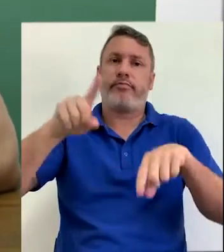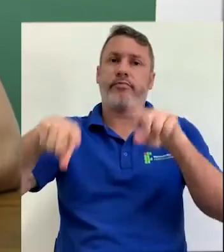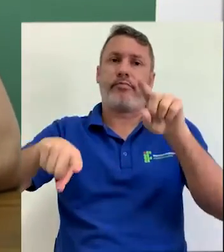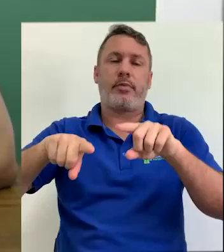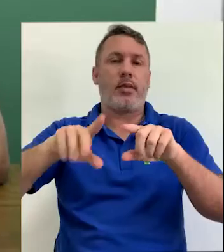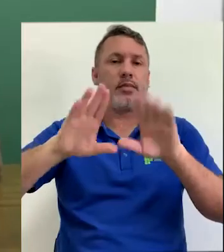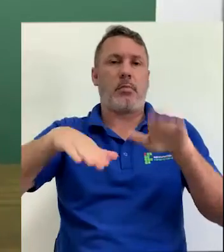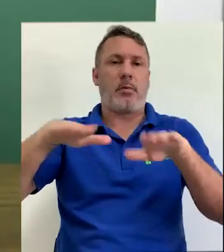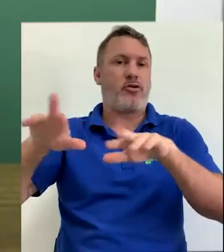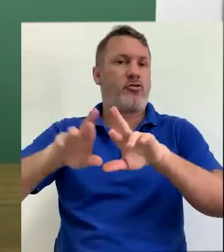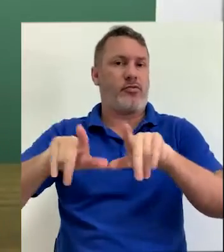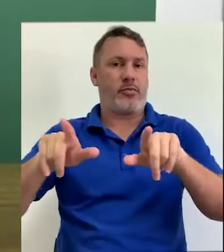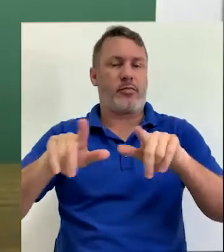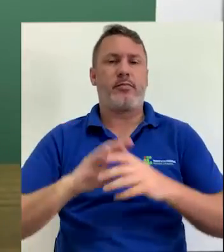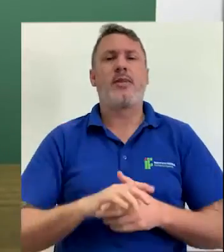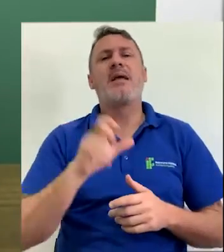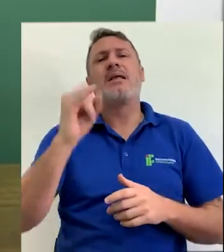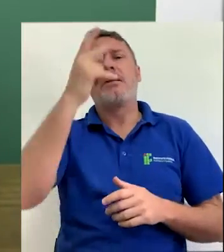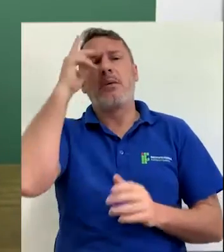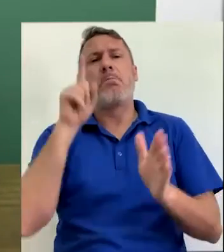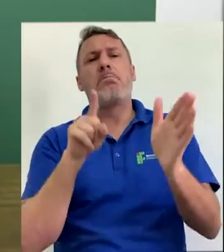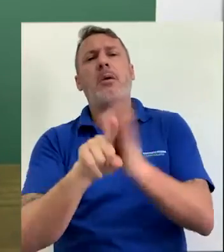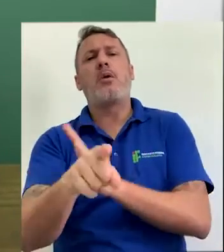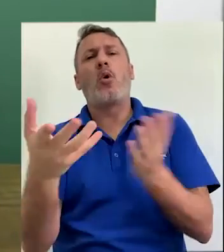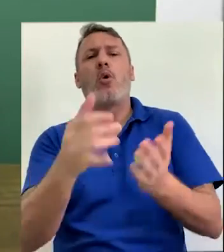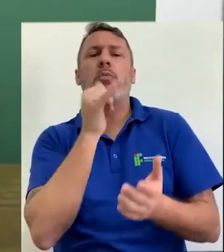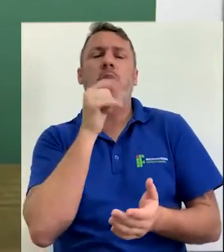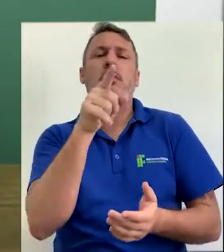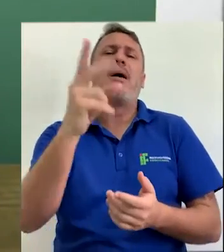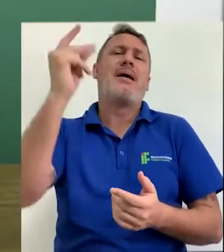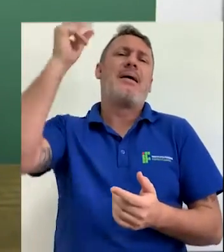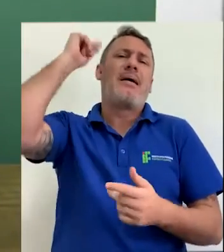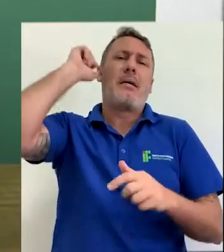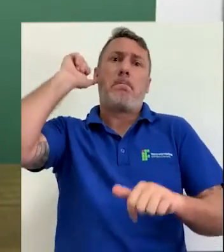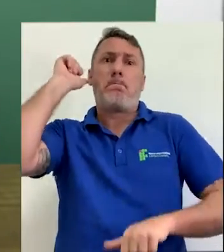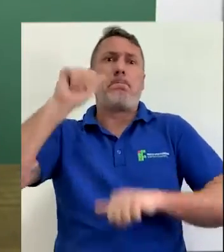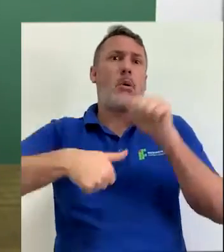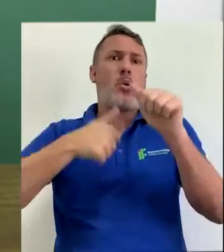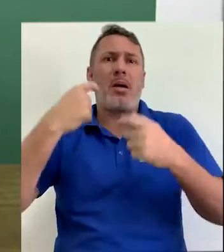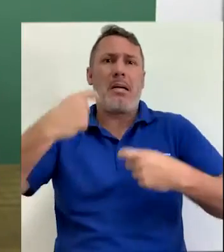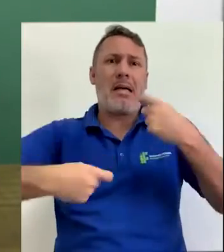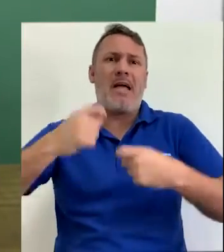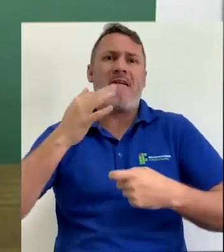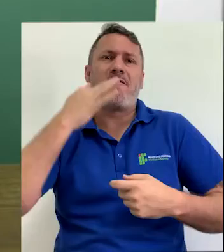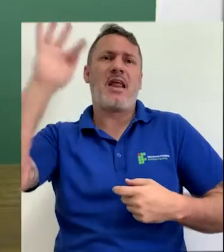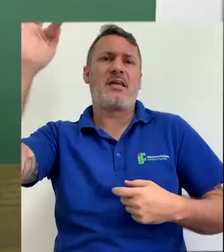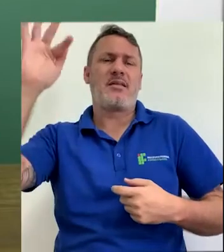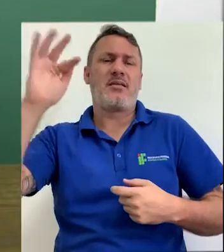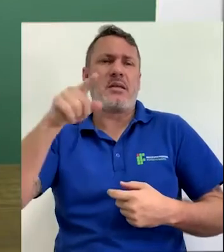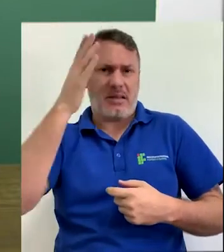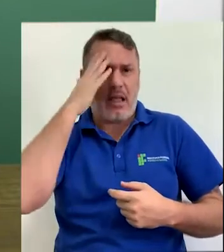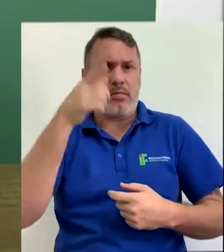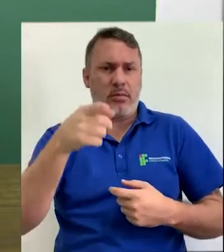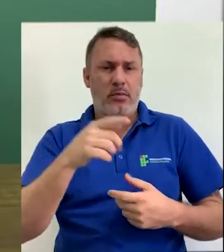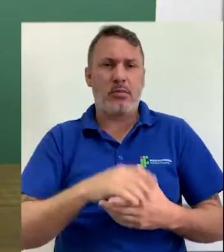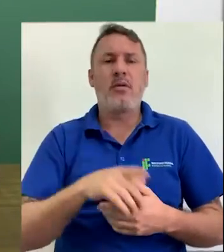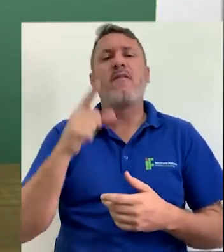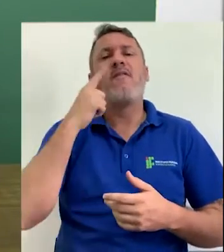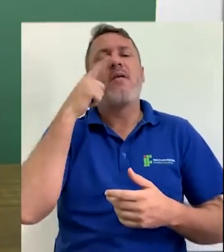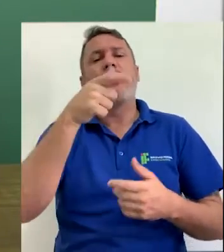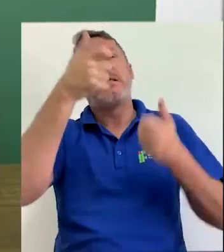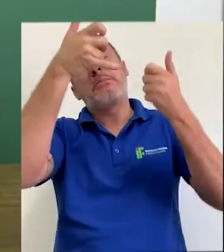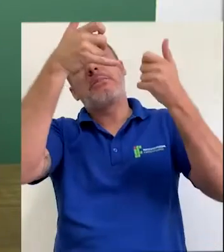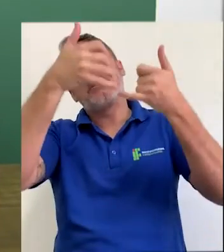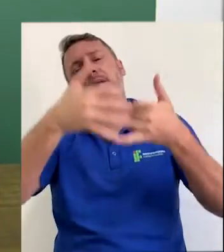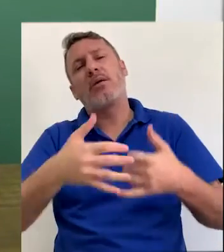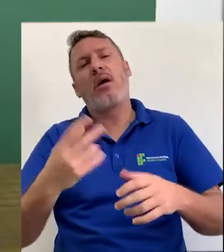para você hoje: o que é que você sabe sobre a Revolução Francesa? Conceitua, disserte sobre o